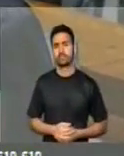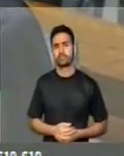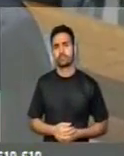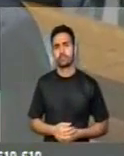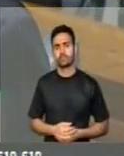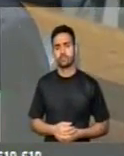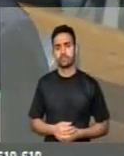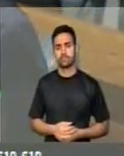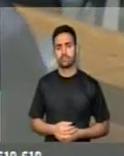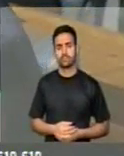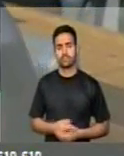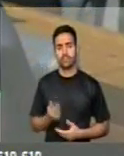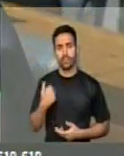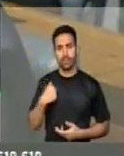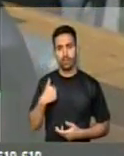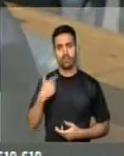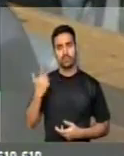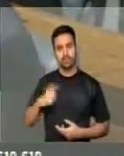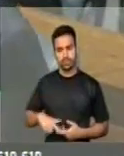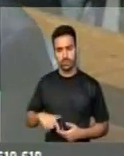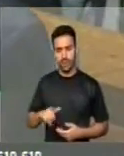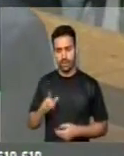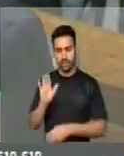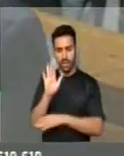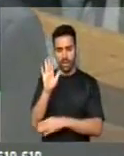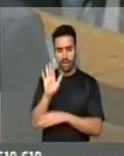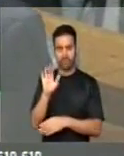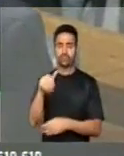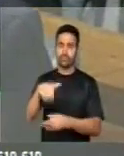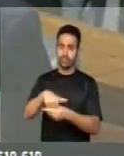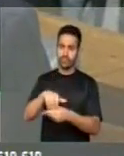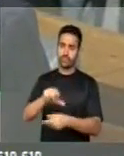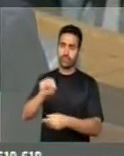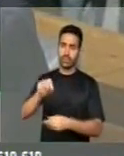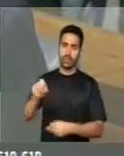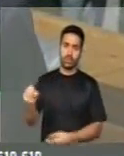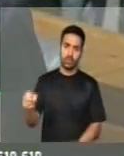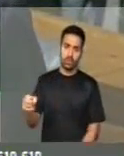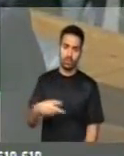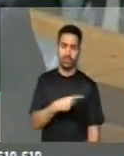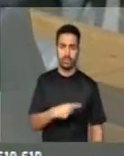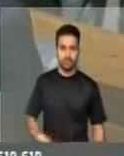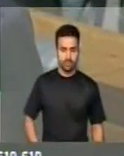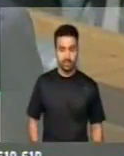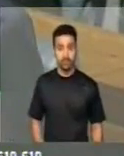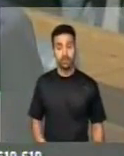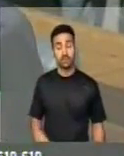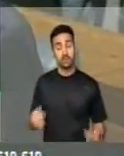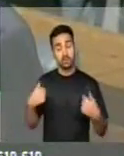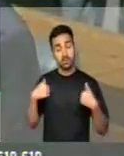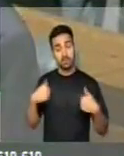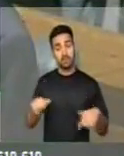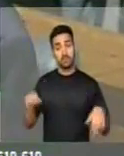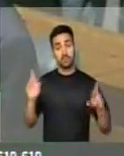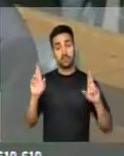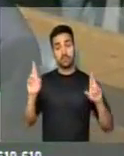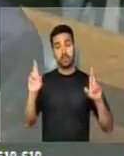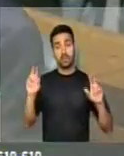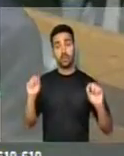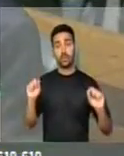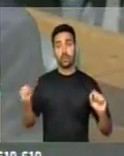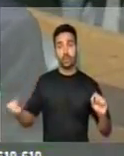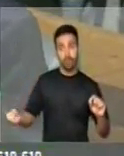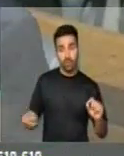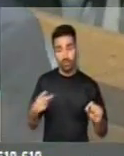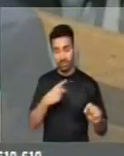voltarei a ser eleitor na parte da tarde para eleger o novo presidente da casa. O que eu espero que o novo presidente, seja